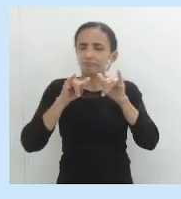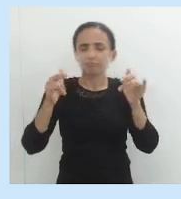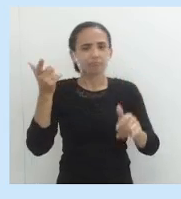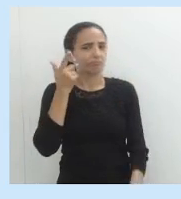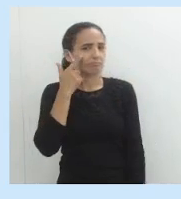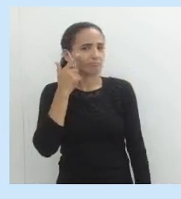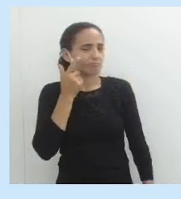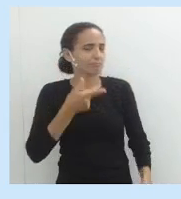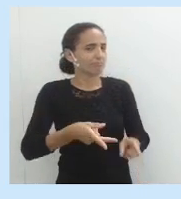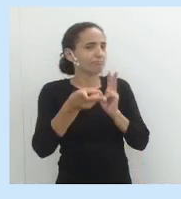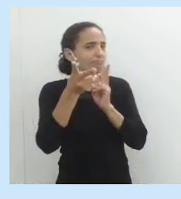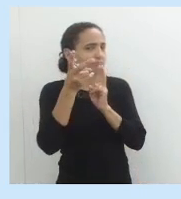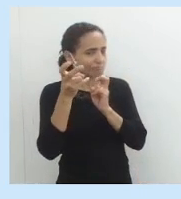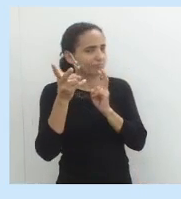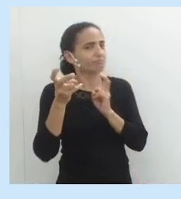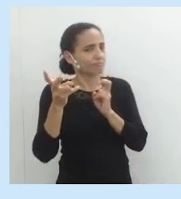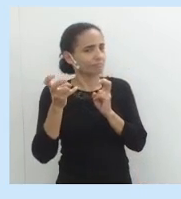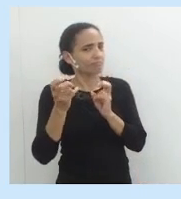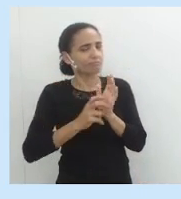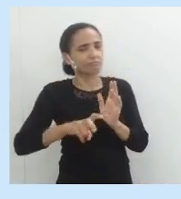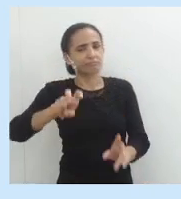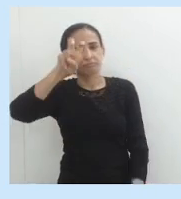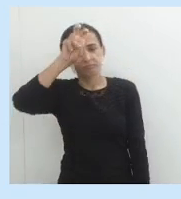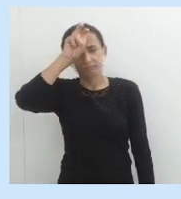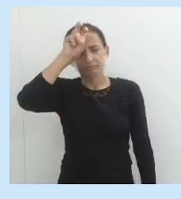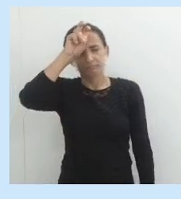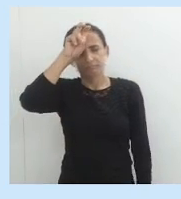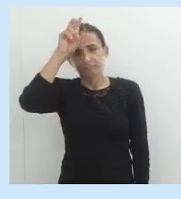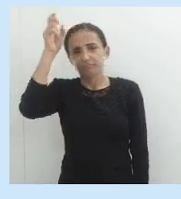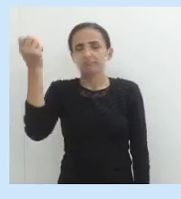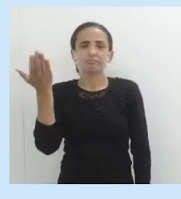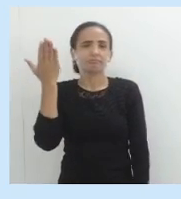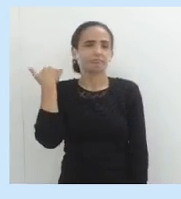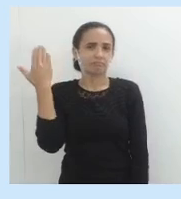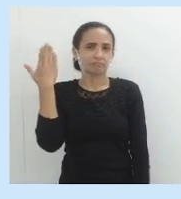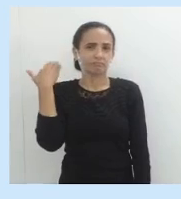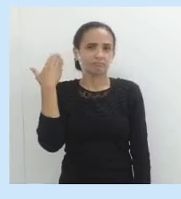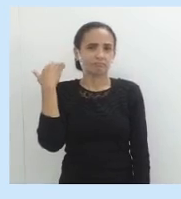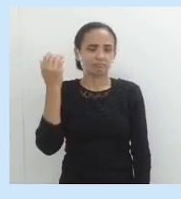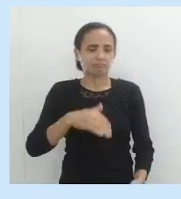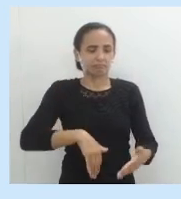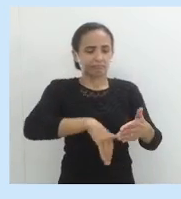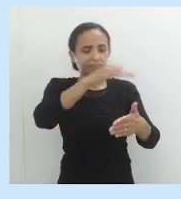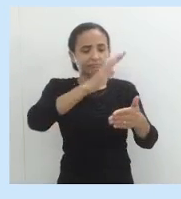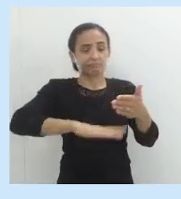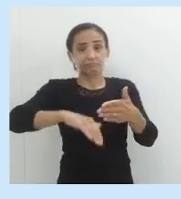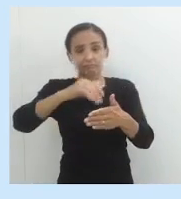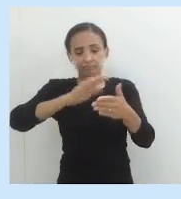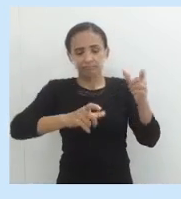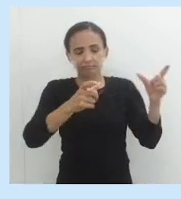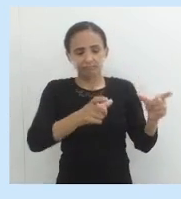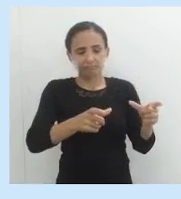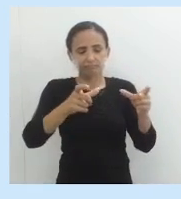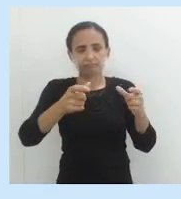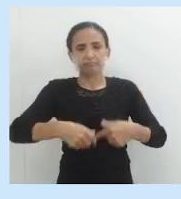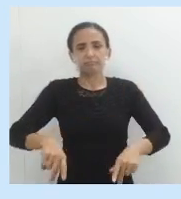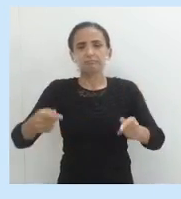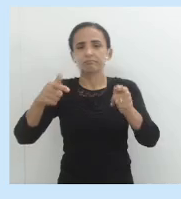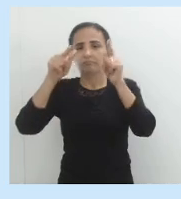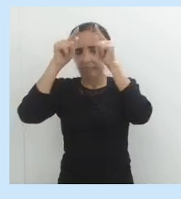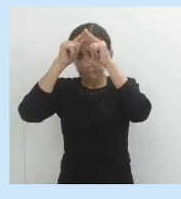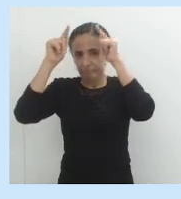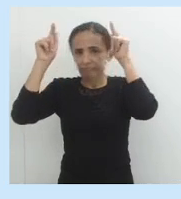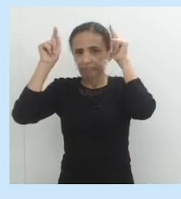percebe que no Egito Antigo, as obras ficavam em um lugar, na Grécia, né, em outro, né, na